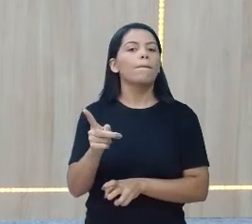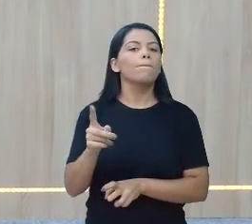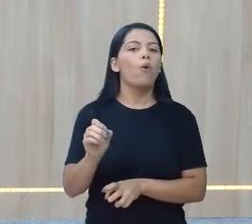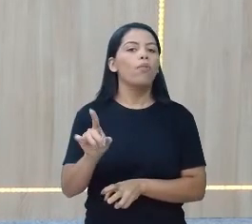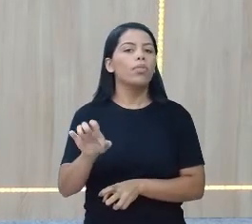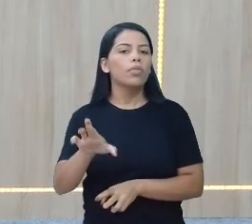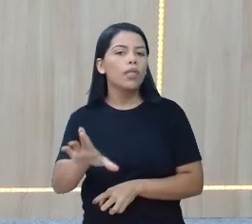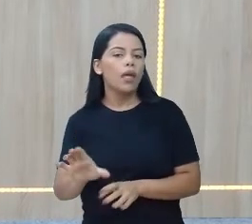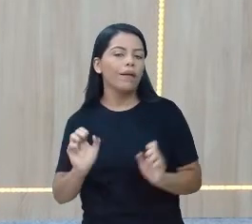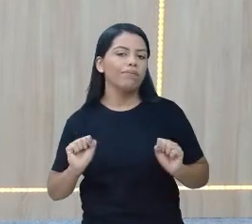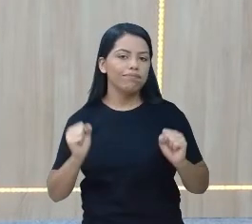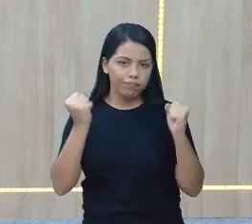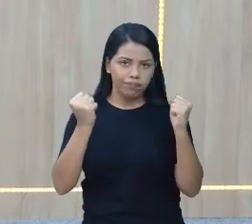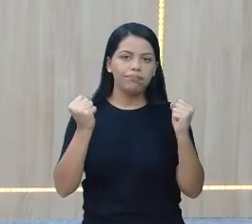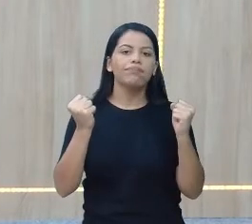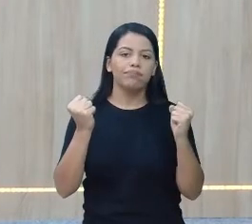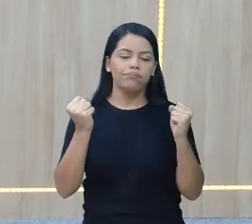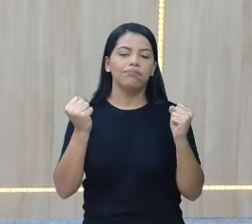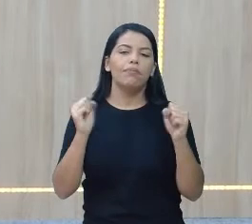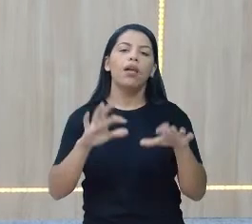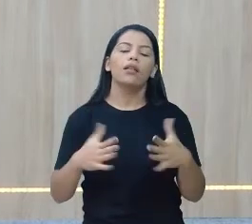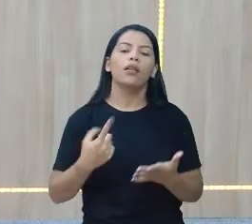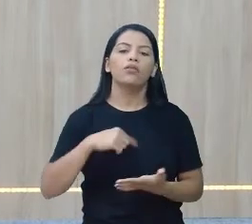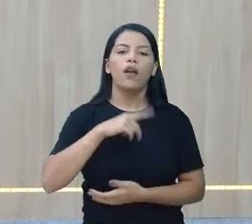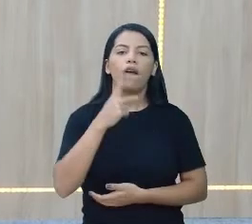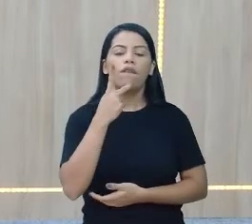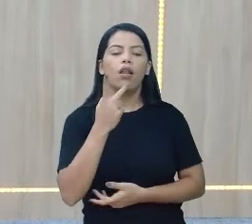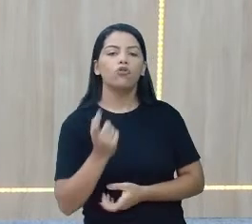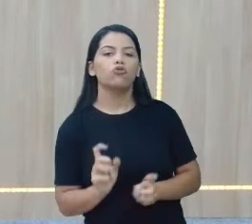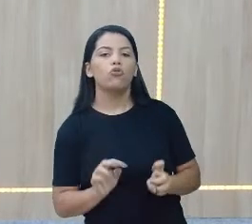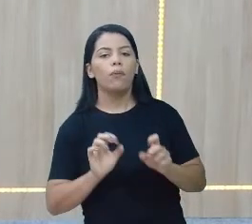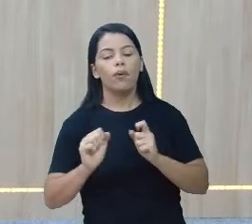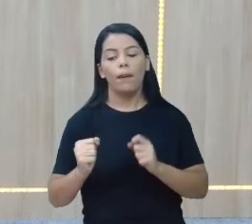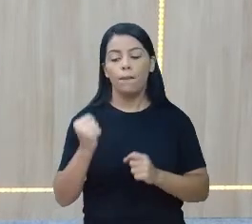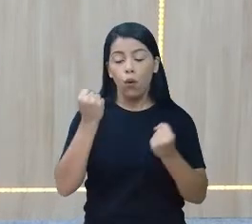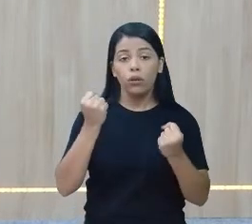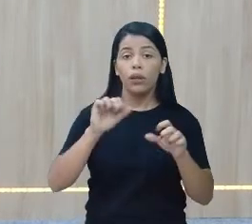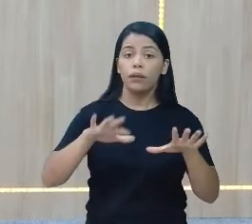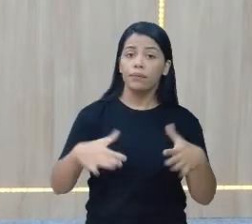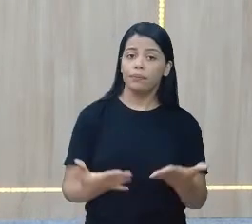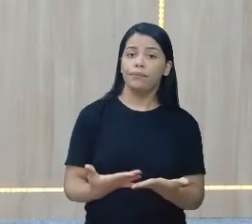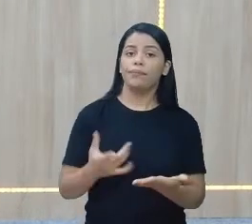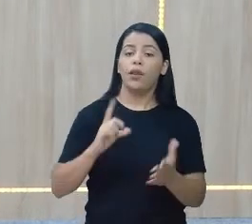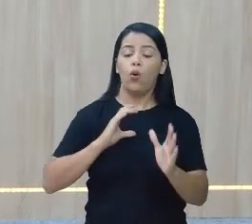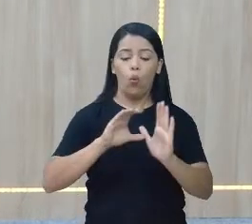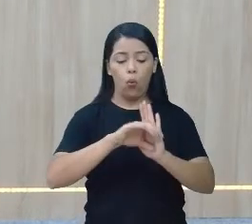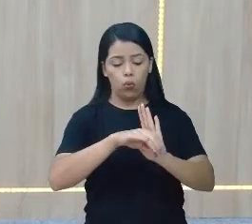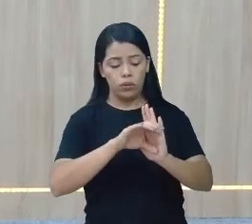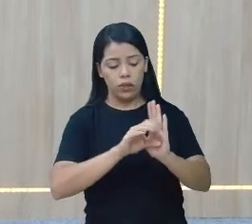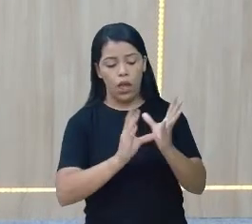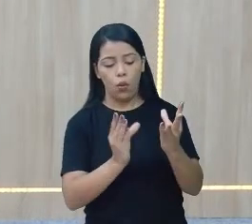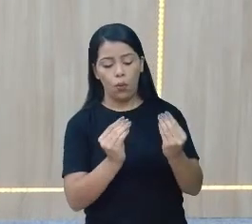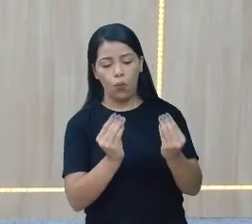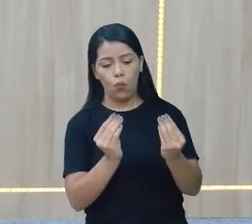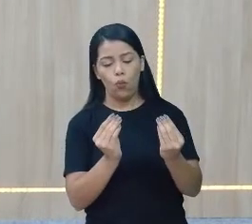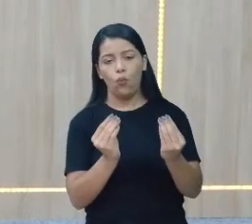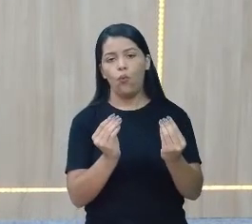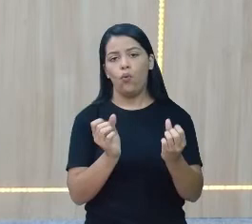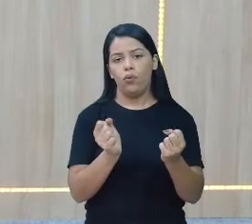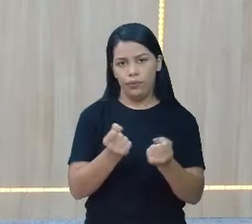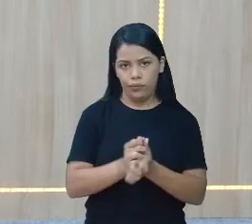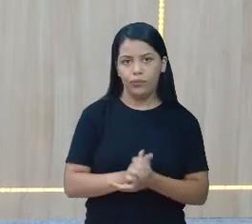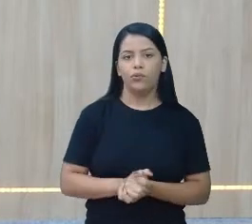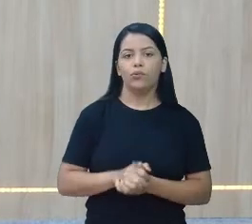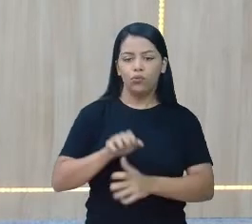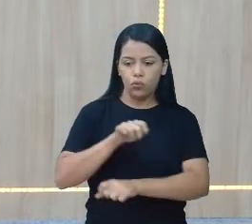poder. Falou em território, você já sabe, né? Estamos falando de questões de poder. E aí esse conceito ele é bastante